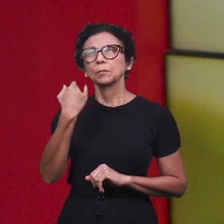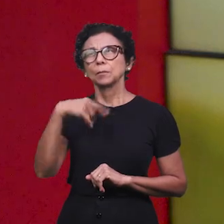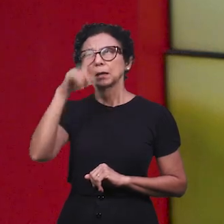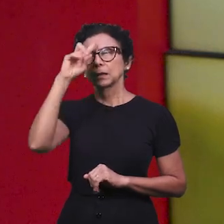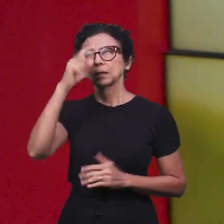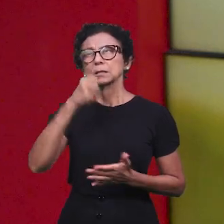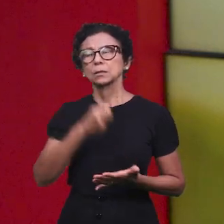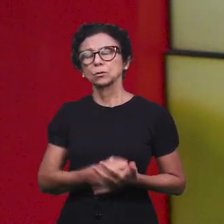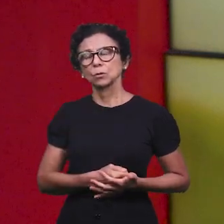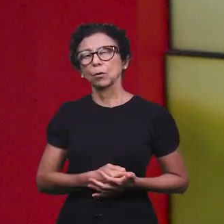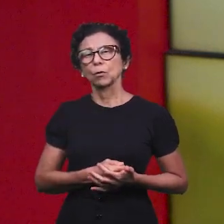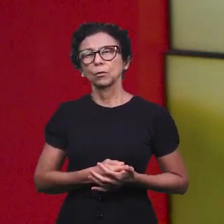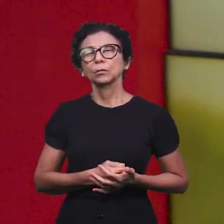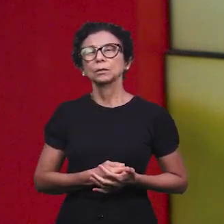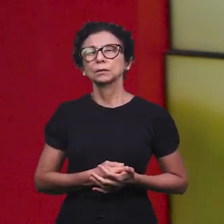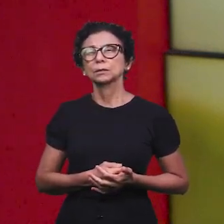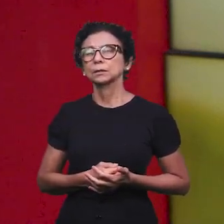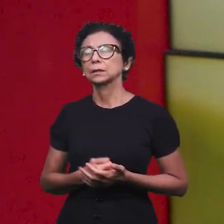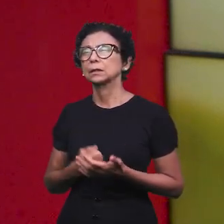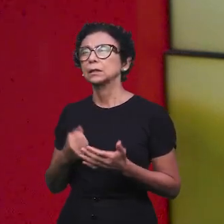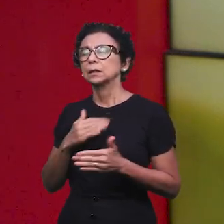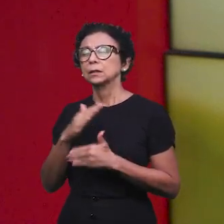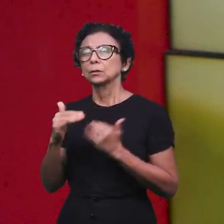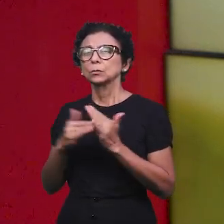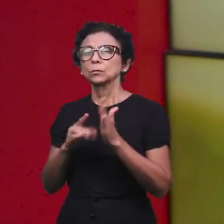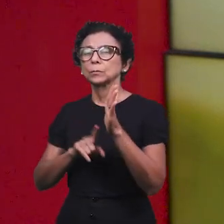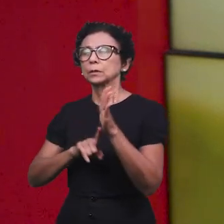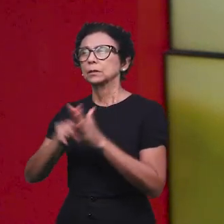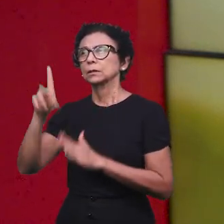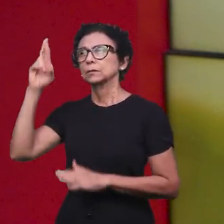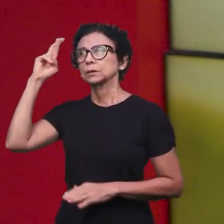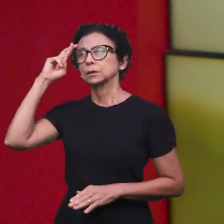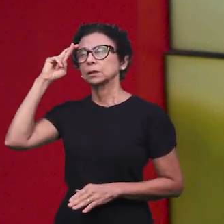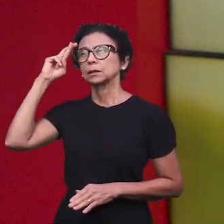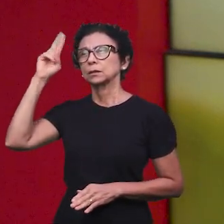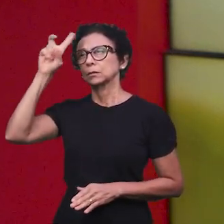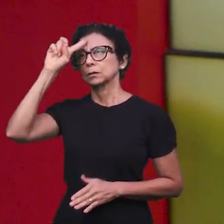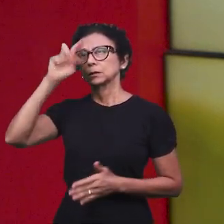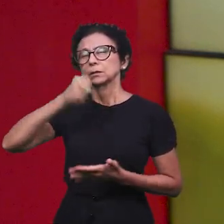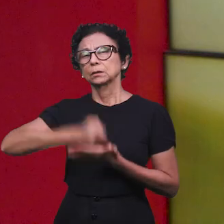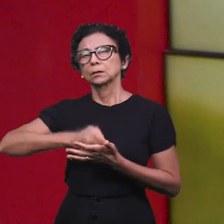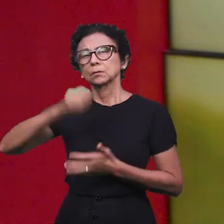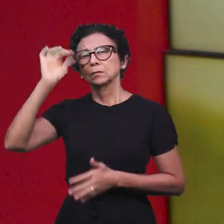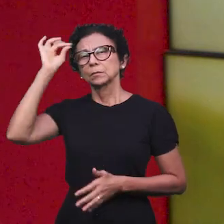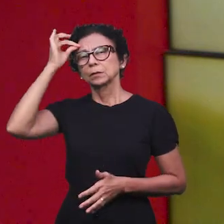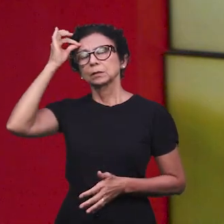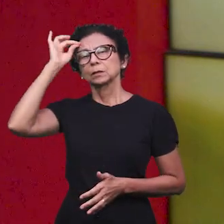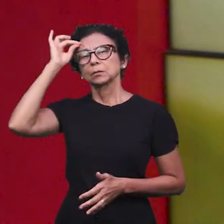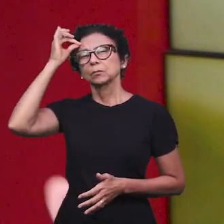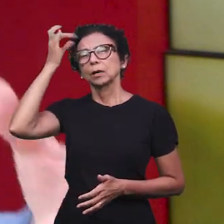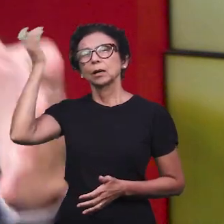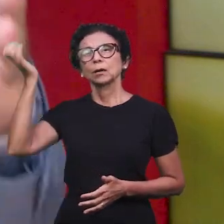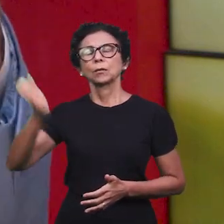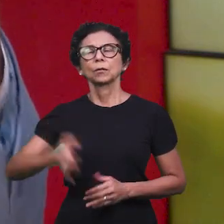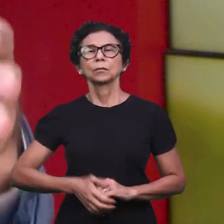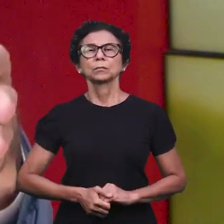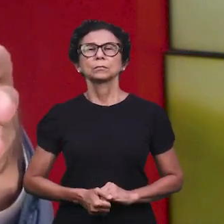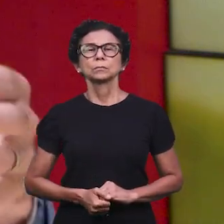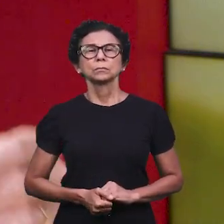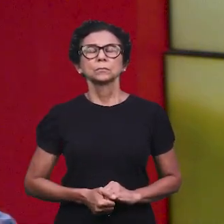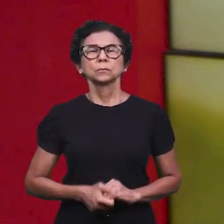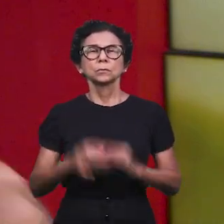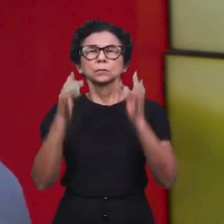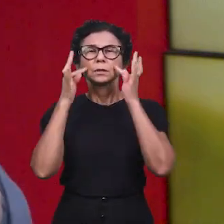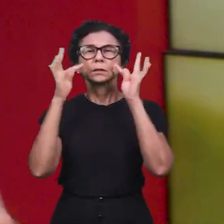familiares, decisões diante do Senhor, decisões espirituais, qual era a postura do meu pai? A postura do meu pai era